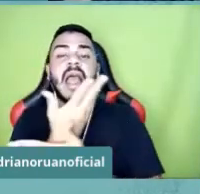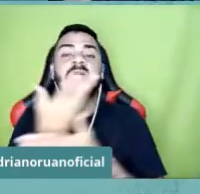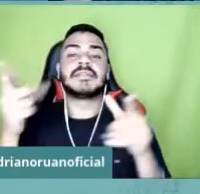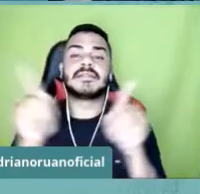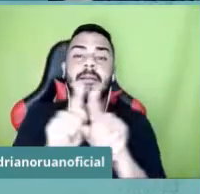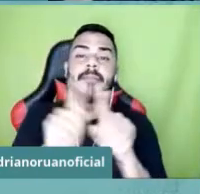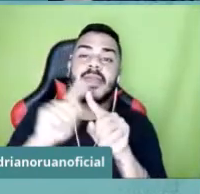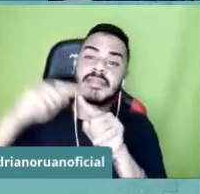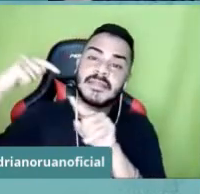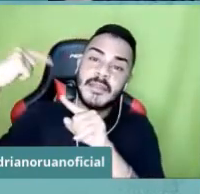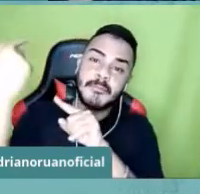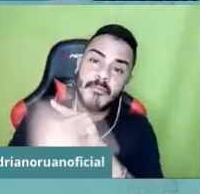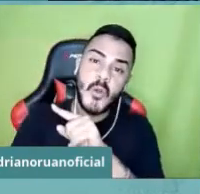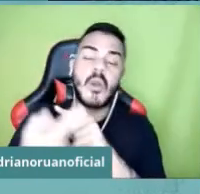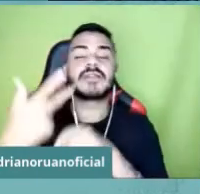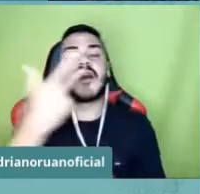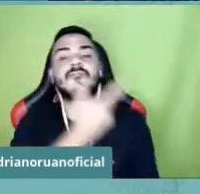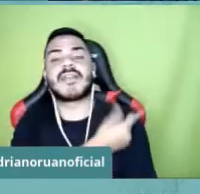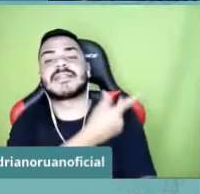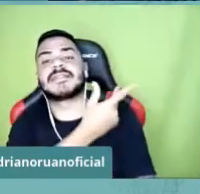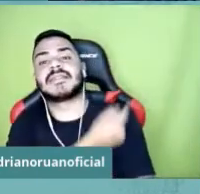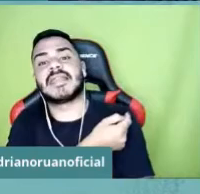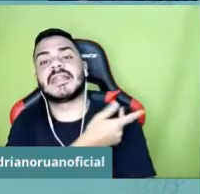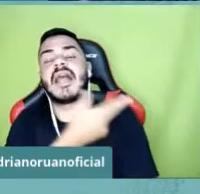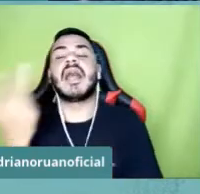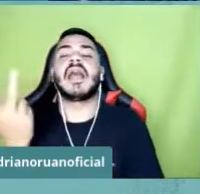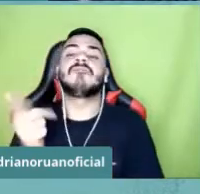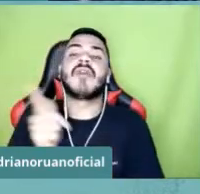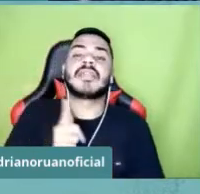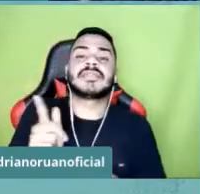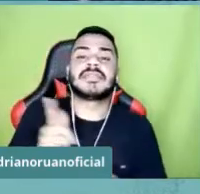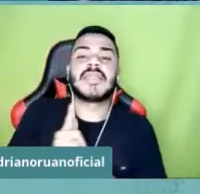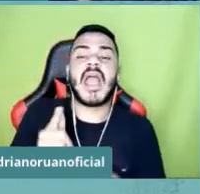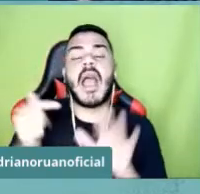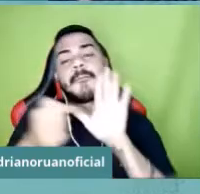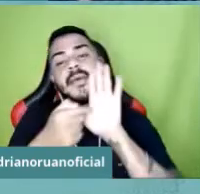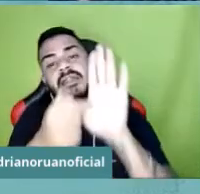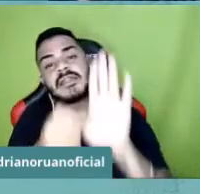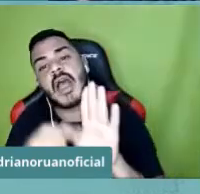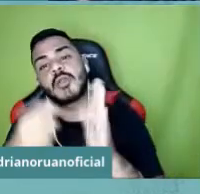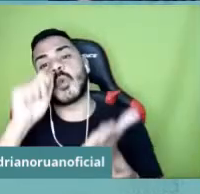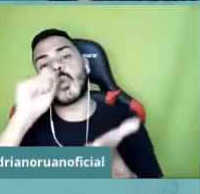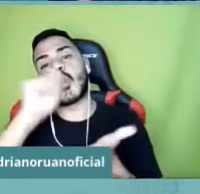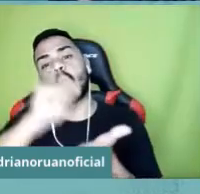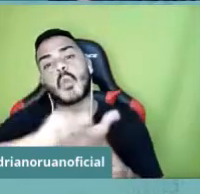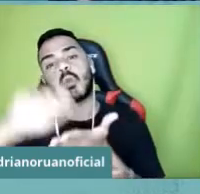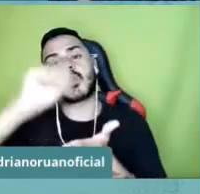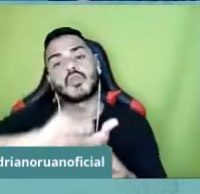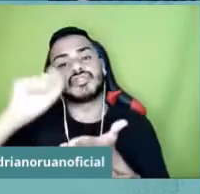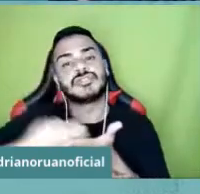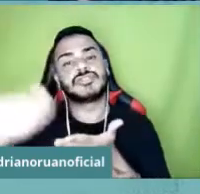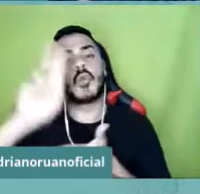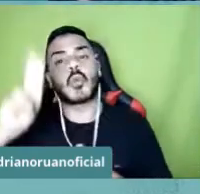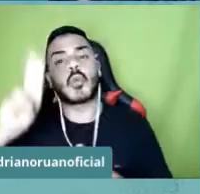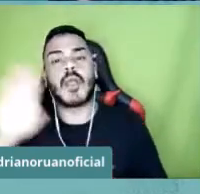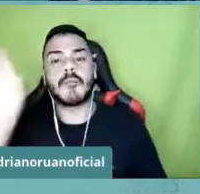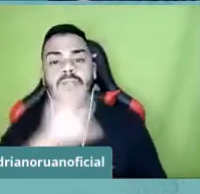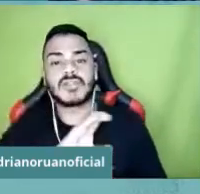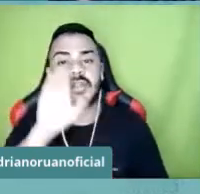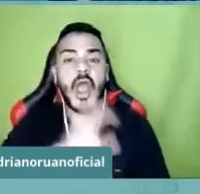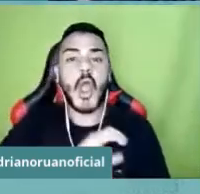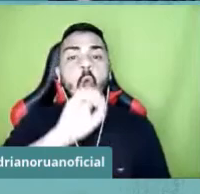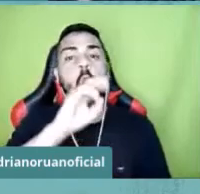daí, a vacina vai ser concedida o registro para ela, seja no uso emergencial ou seja no